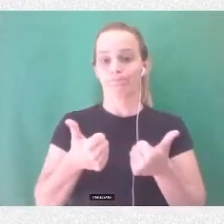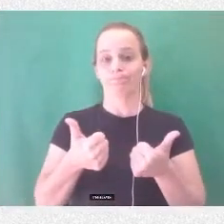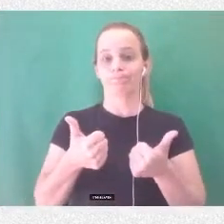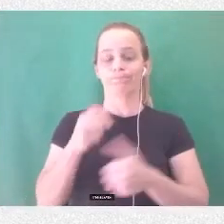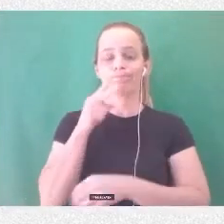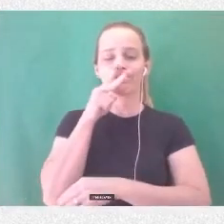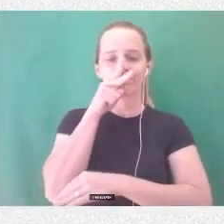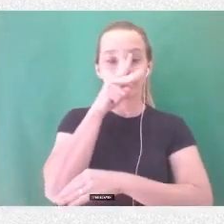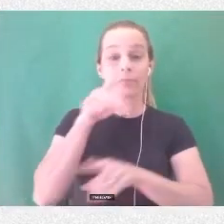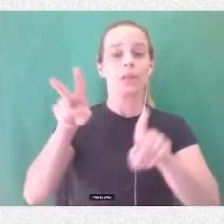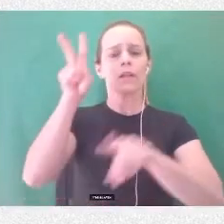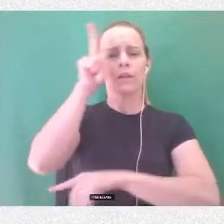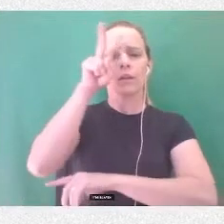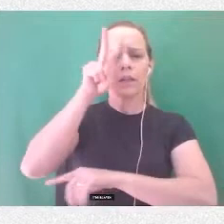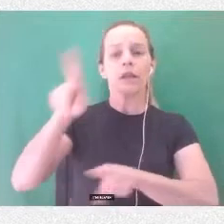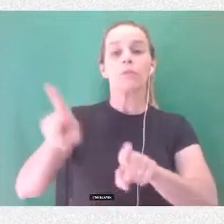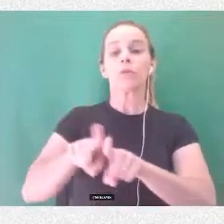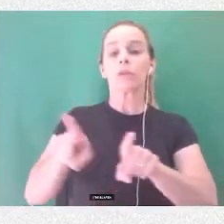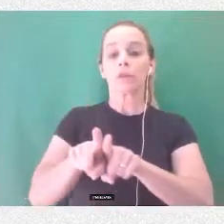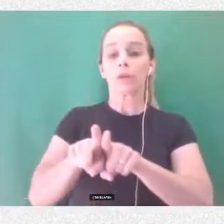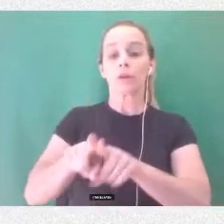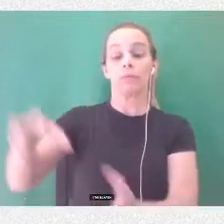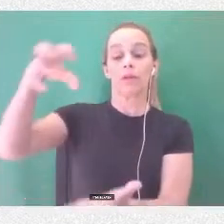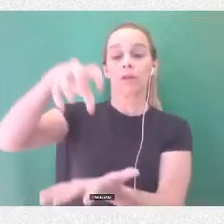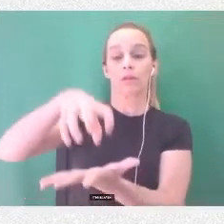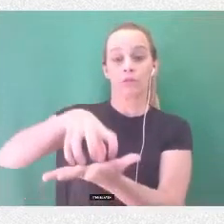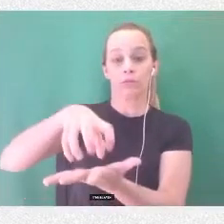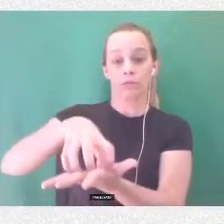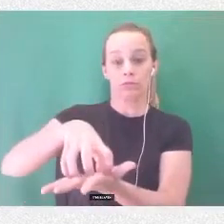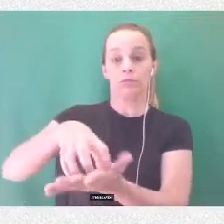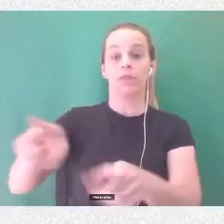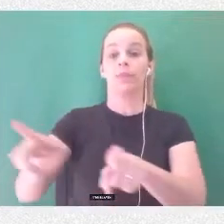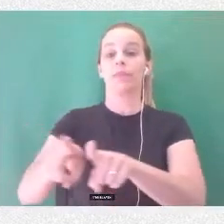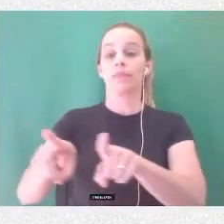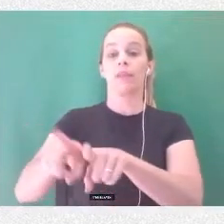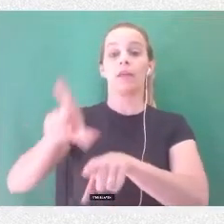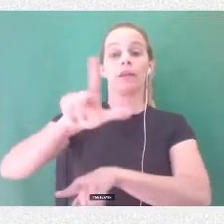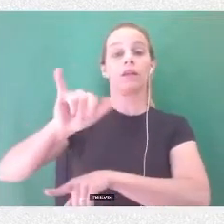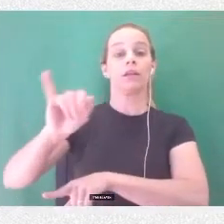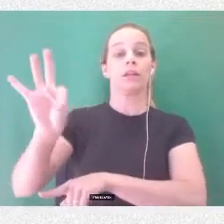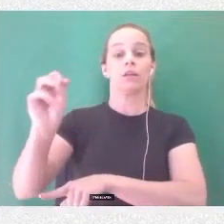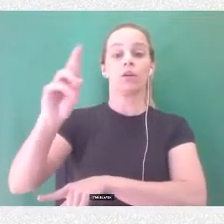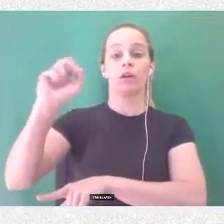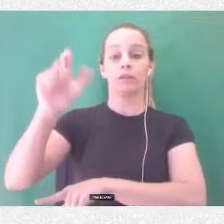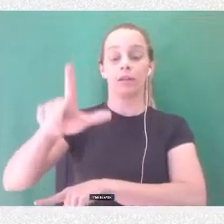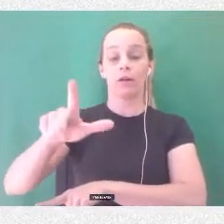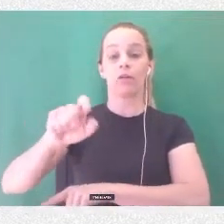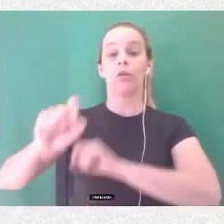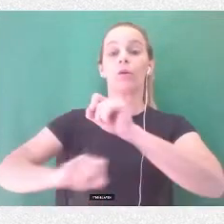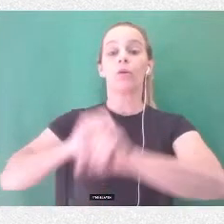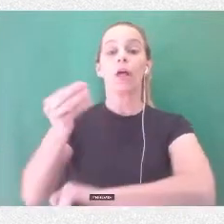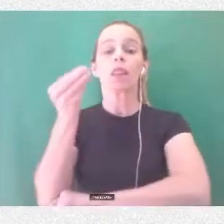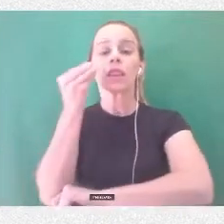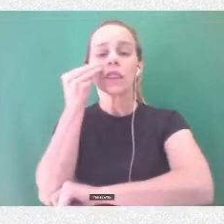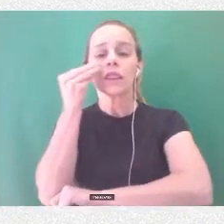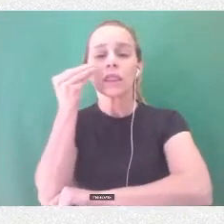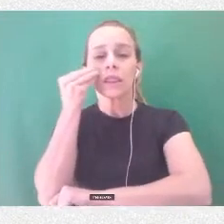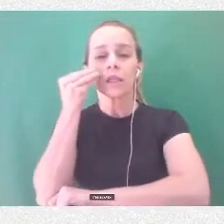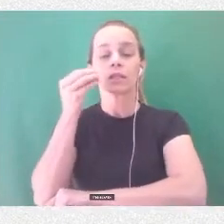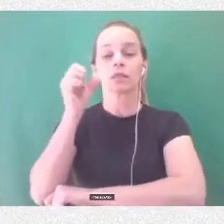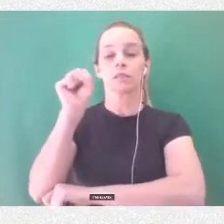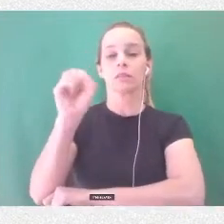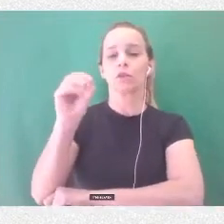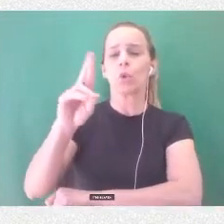tivemos, nessa feita no nosso campus litoral, no setor litoral, o desenvolvimento de um teste sorológico